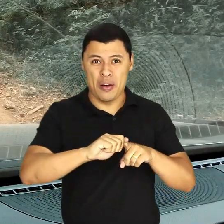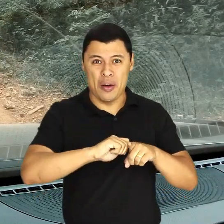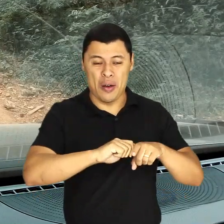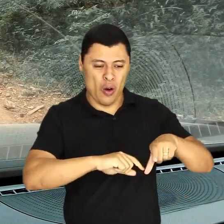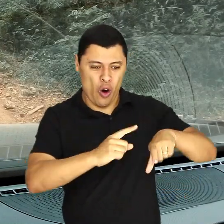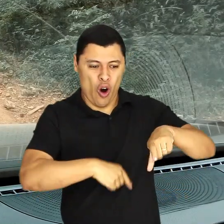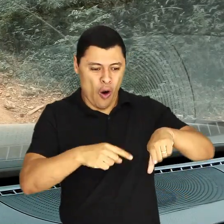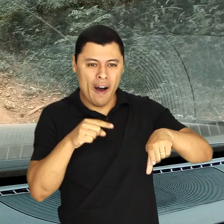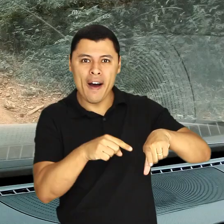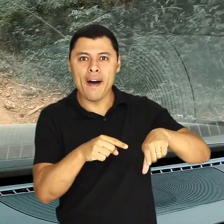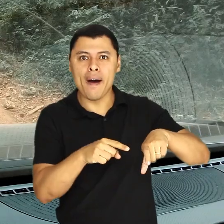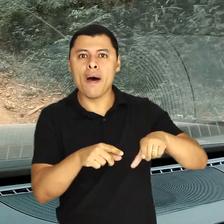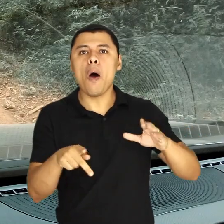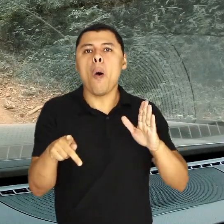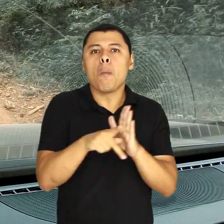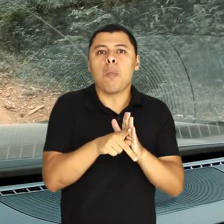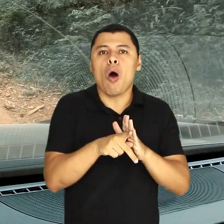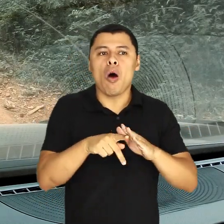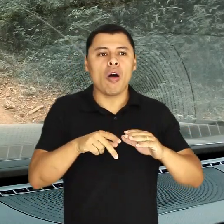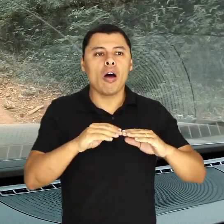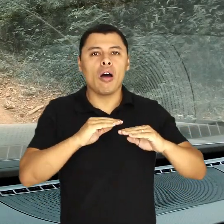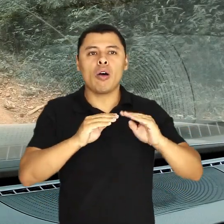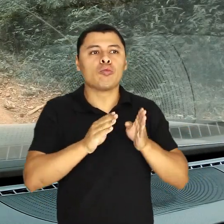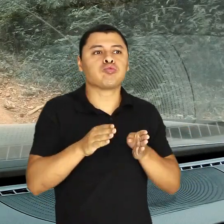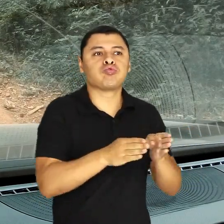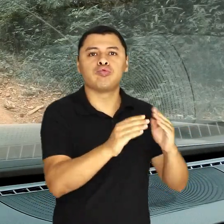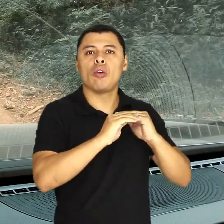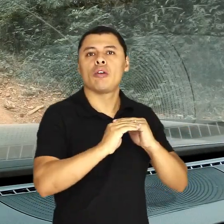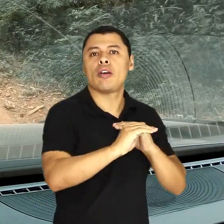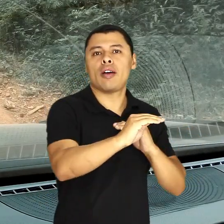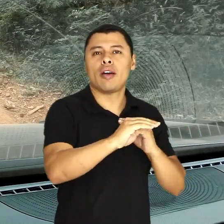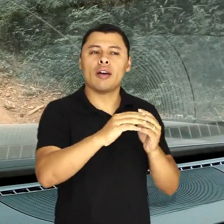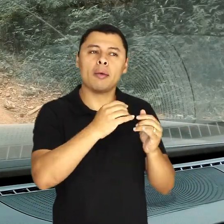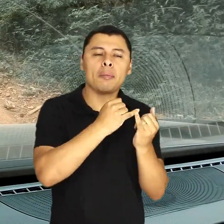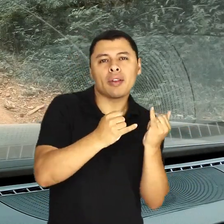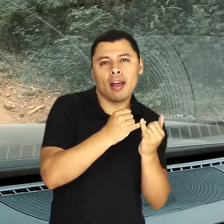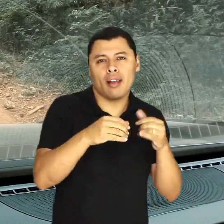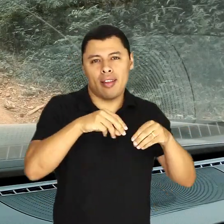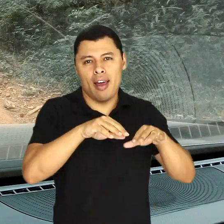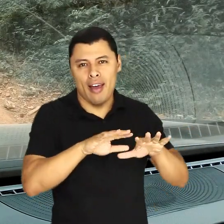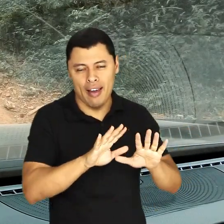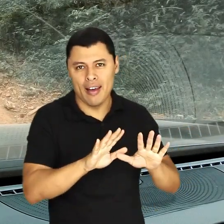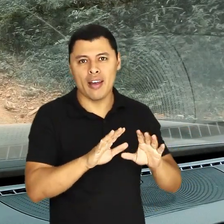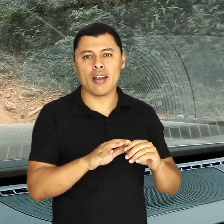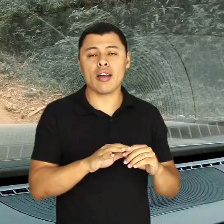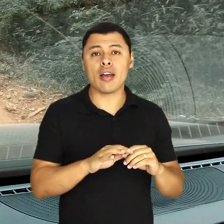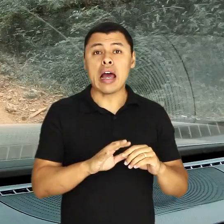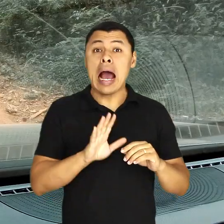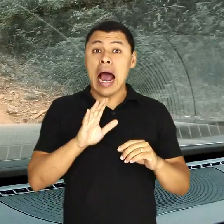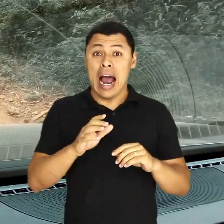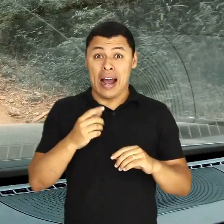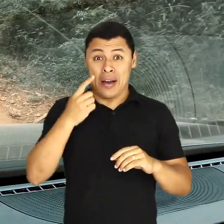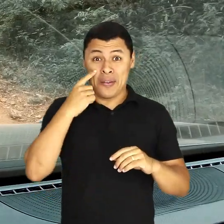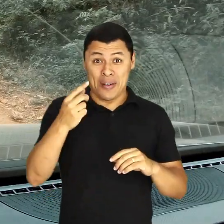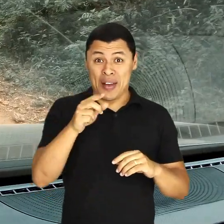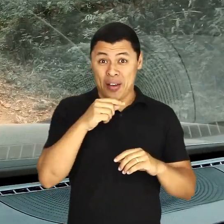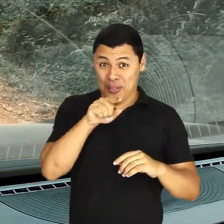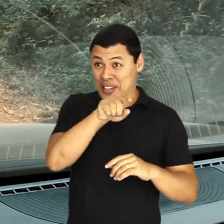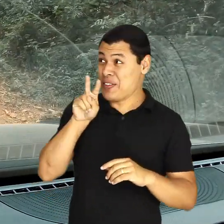essa subida aqui, caras, mas eu te falo que a pé eu acho que alguém já não consegue muito bem subir. Então vamos